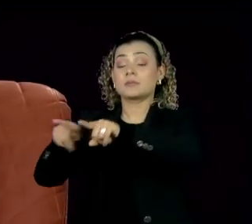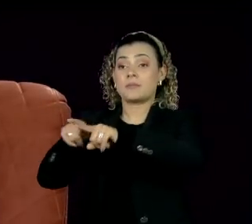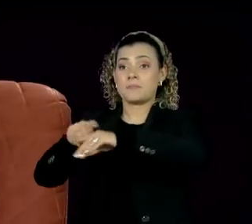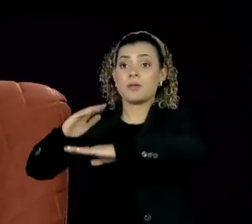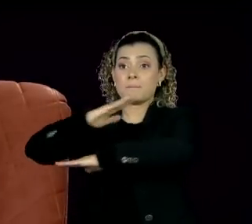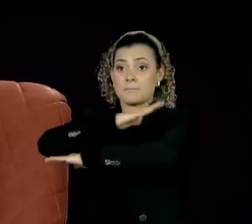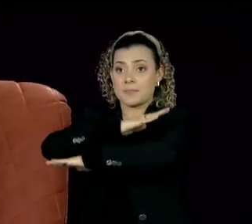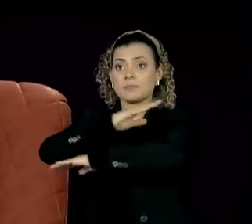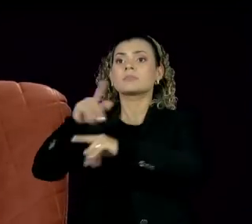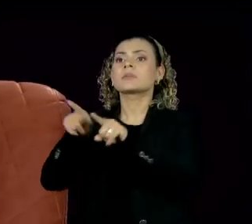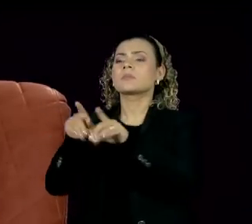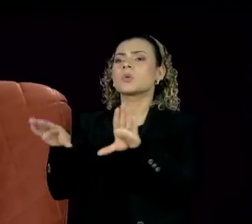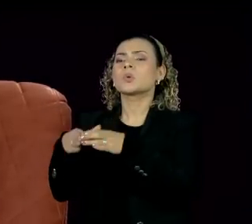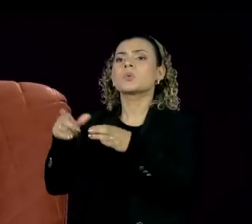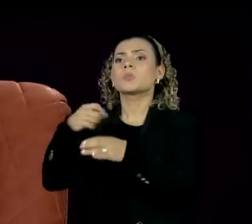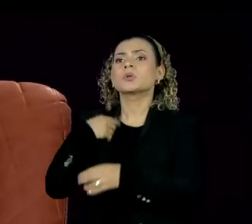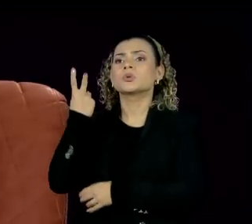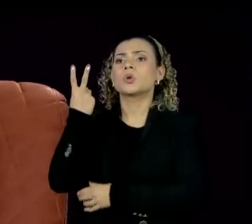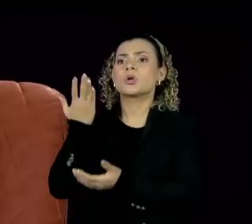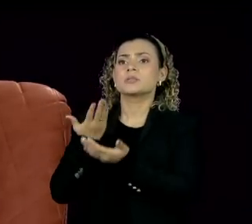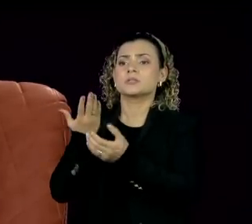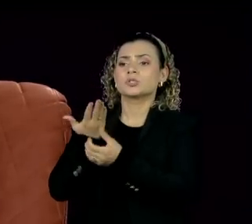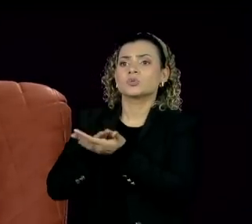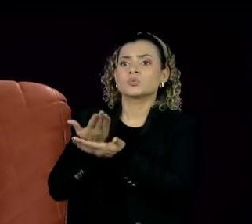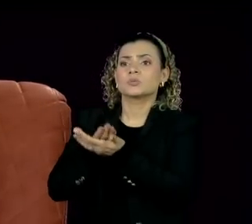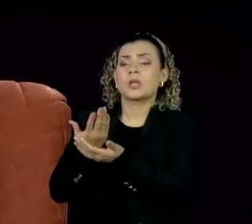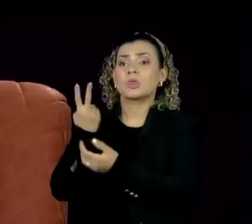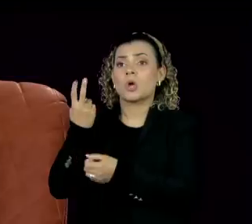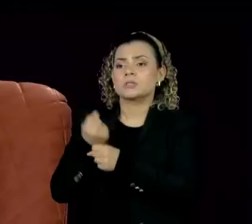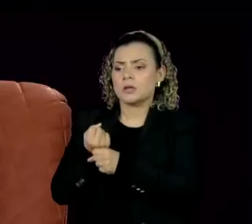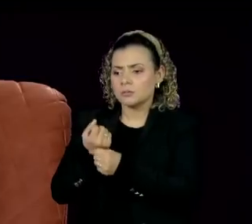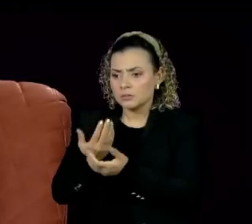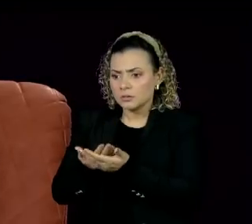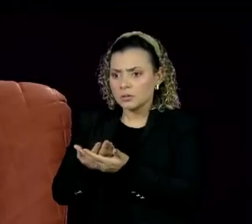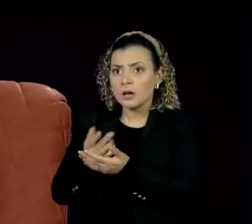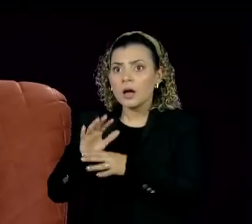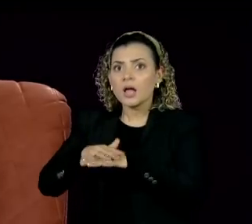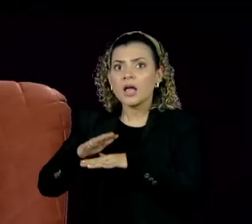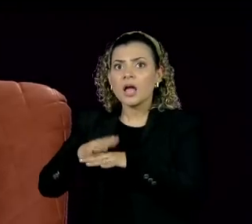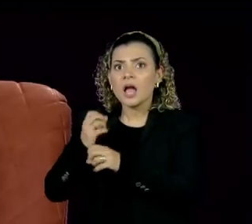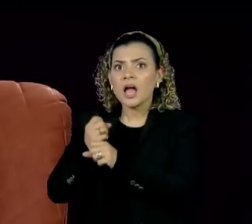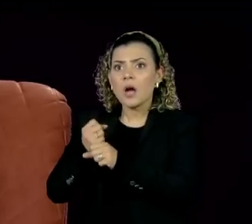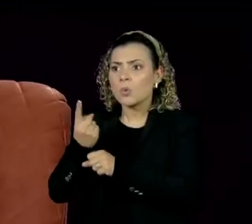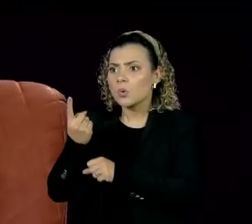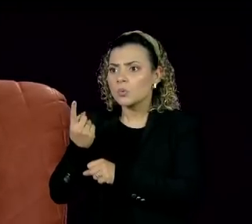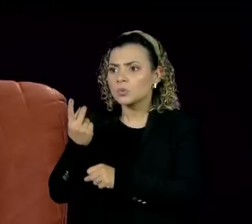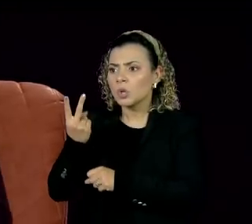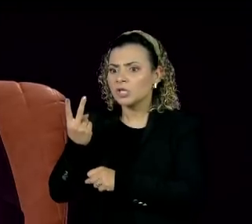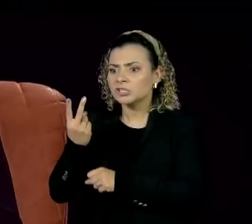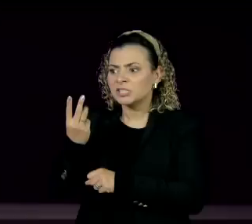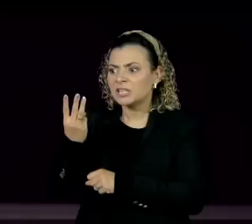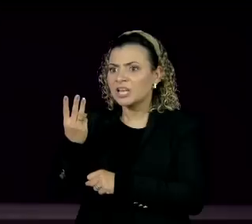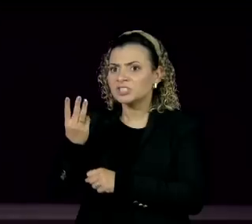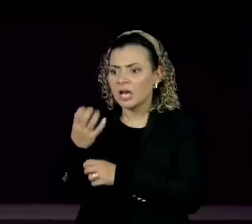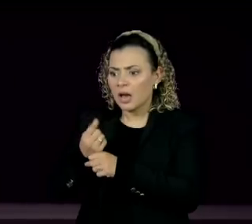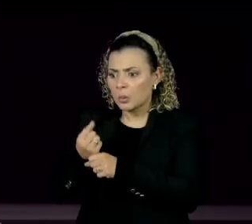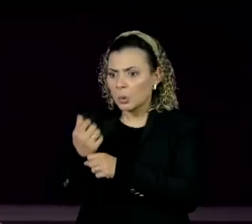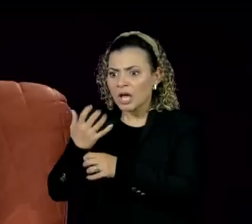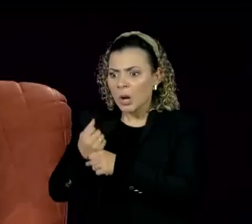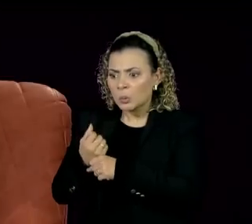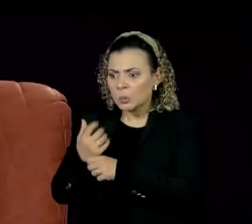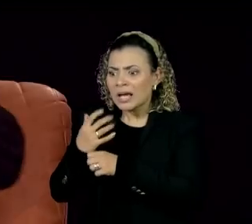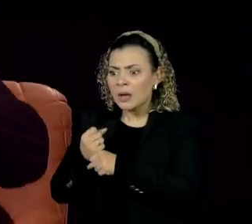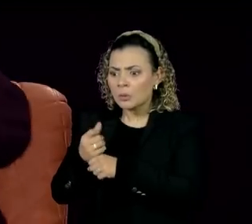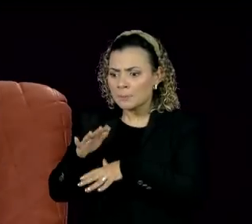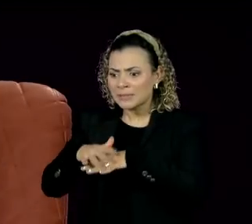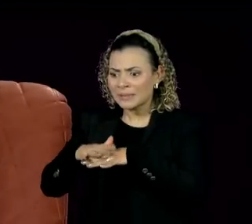né, especialmente os 2 primeiros anos básicos, que eu vi que tinha cálculo 1, 2, 3, e comecei a ver tudo que tinha